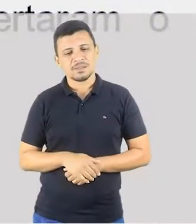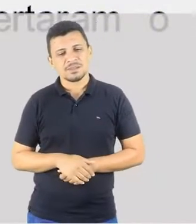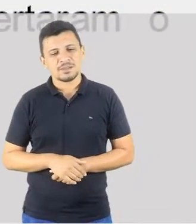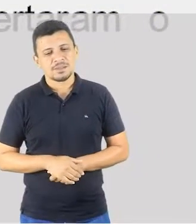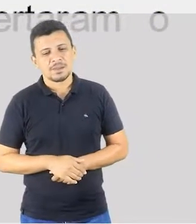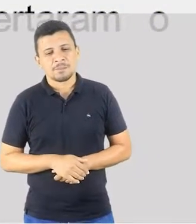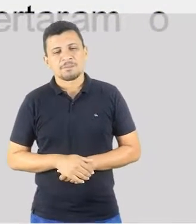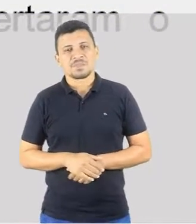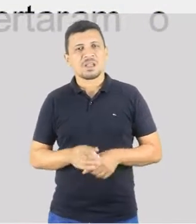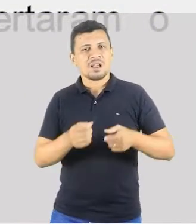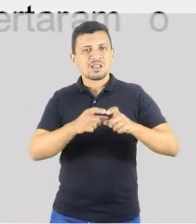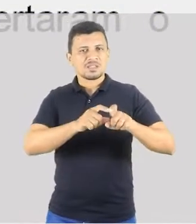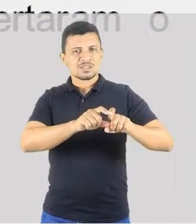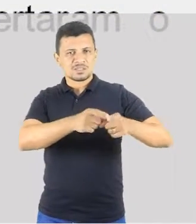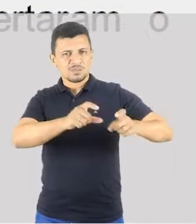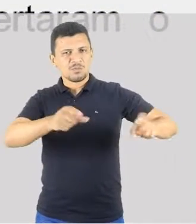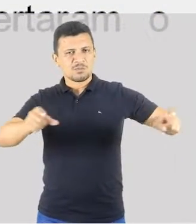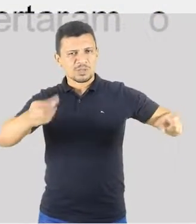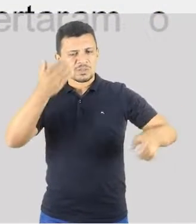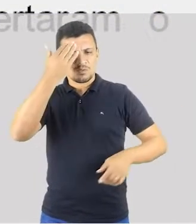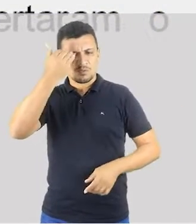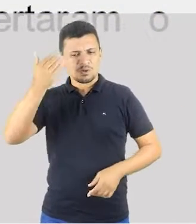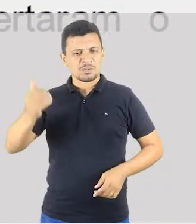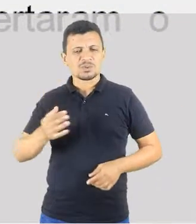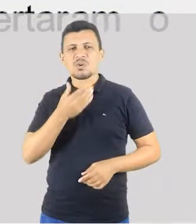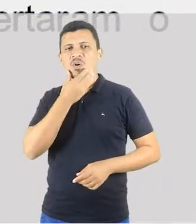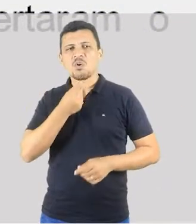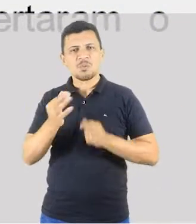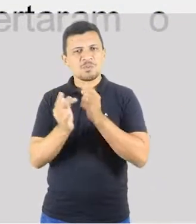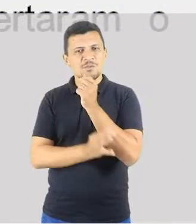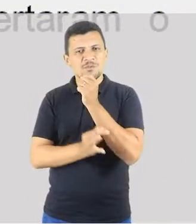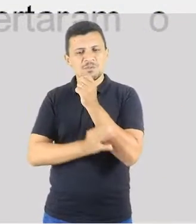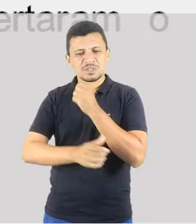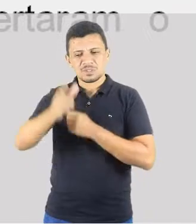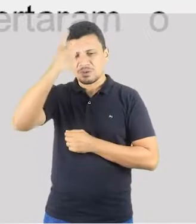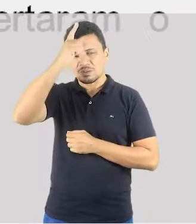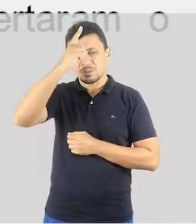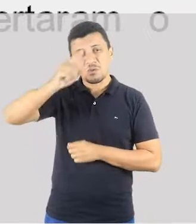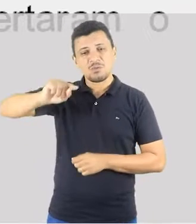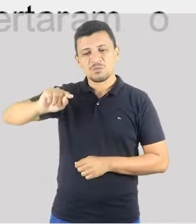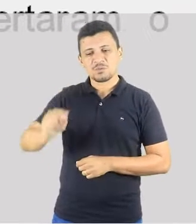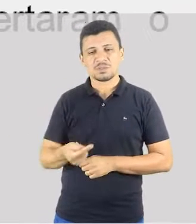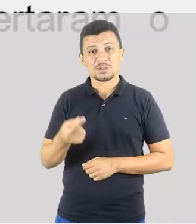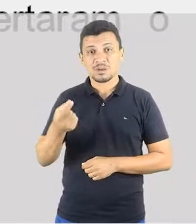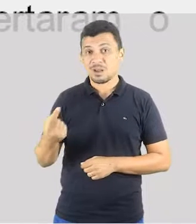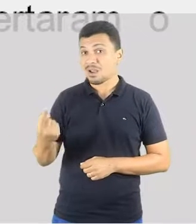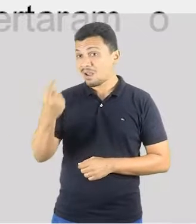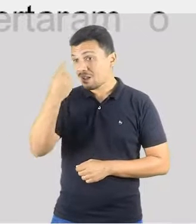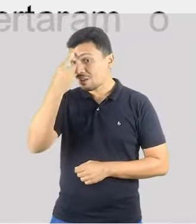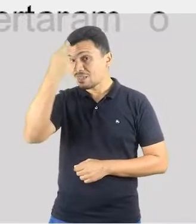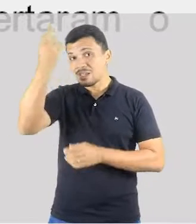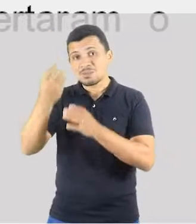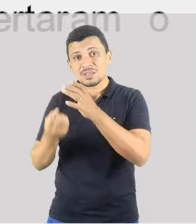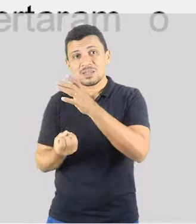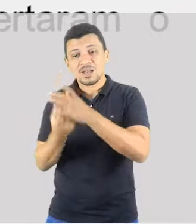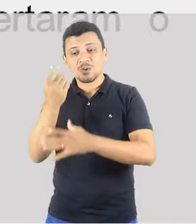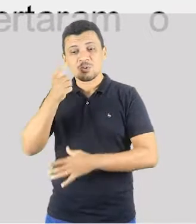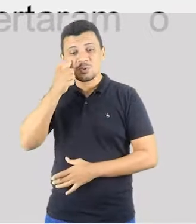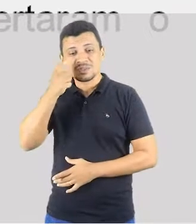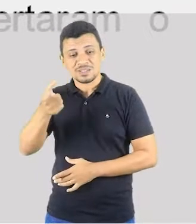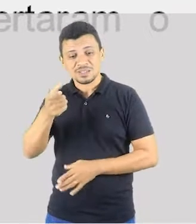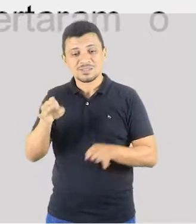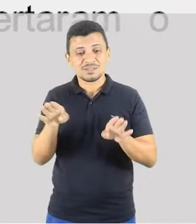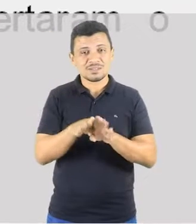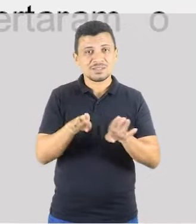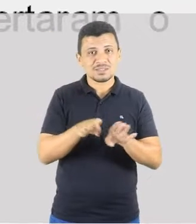assim, ó, as frases famosas do físico alemão despertaram o interesse do conferencista e do